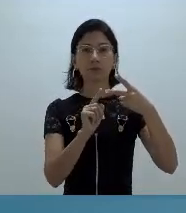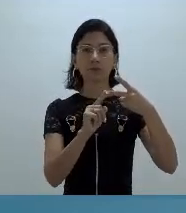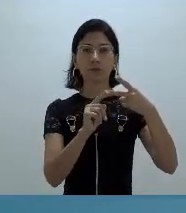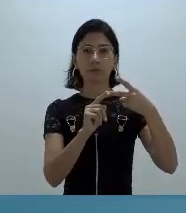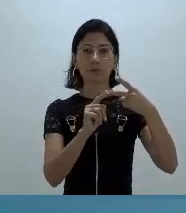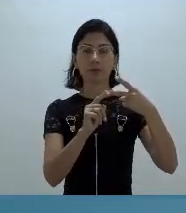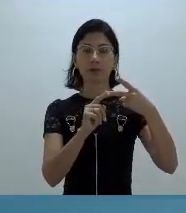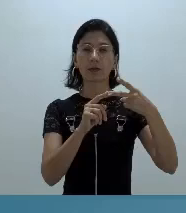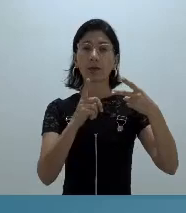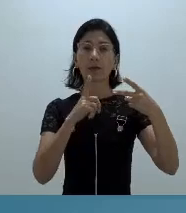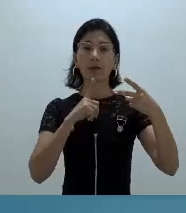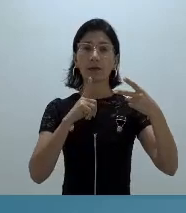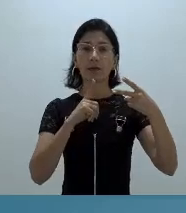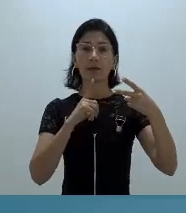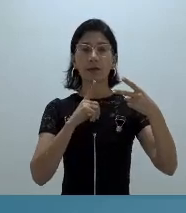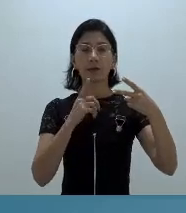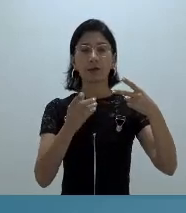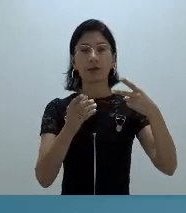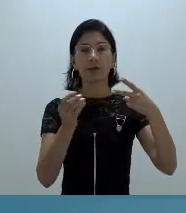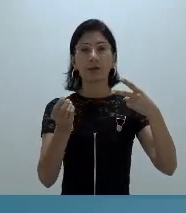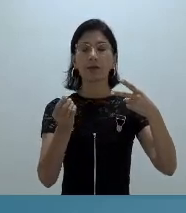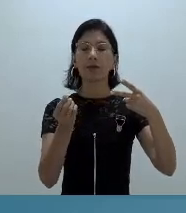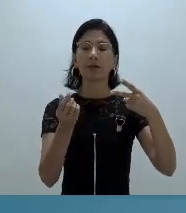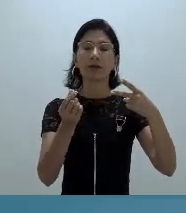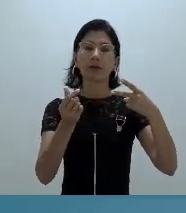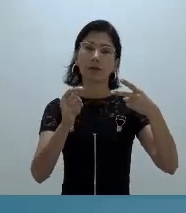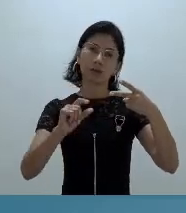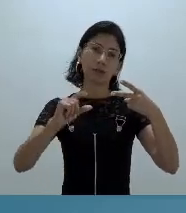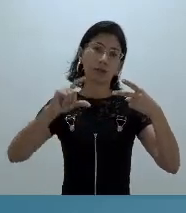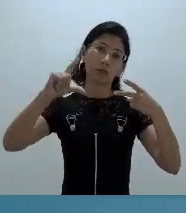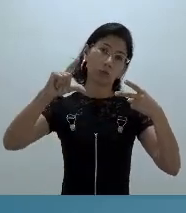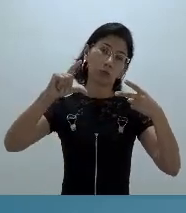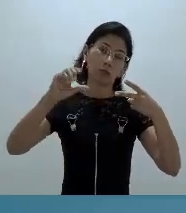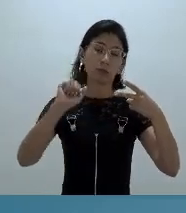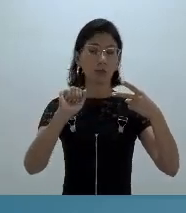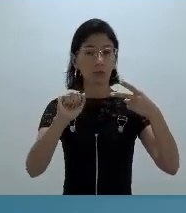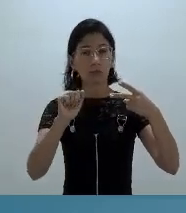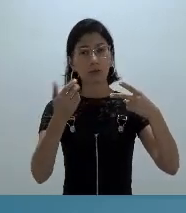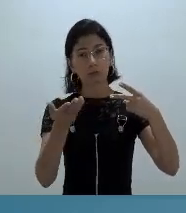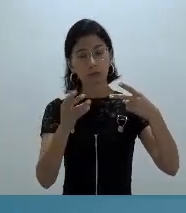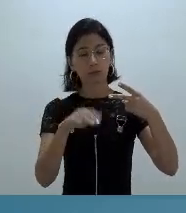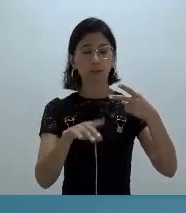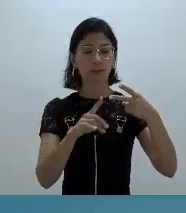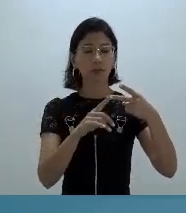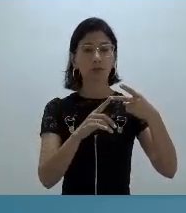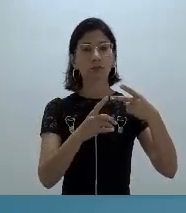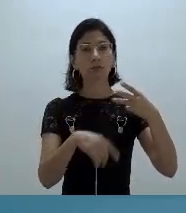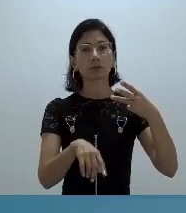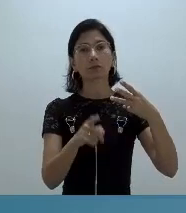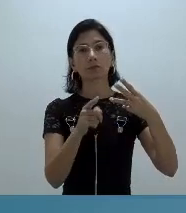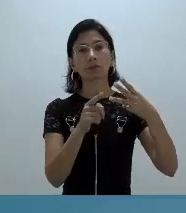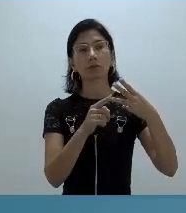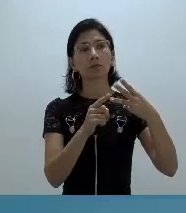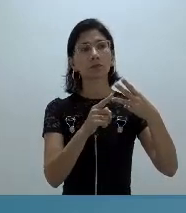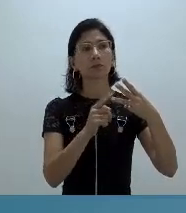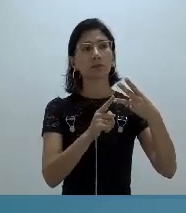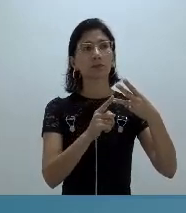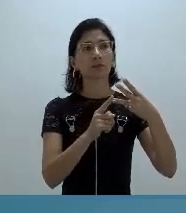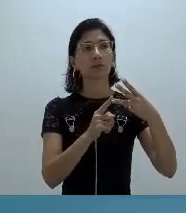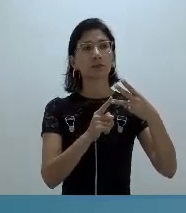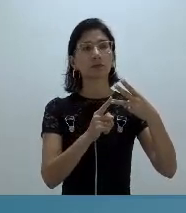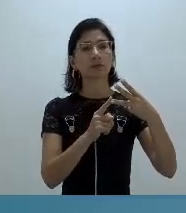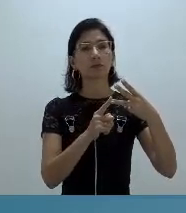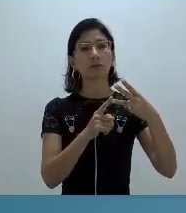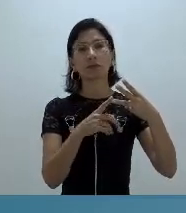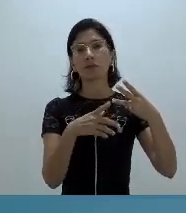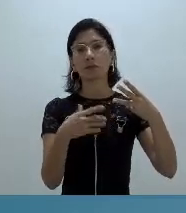exequente, elevando o valor da condenação, então por que há excesso de execução. E há a terceira hipótese, dizer, não,